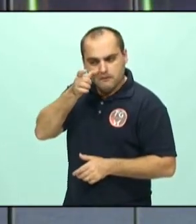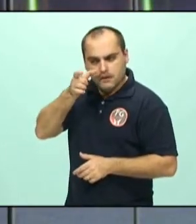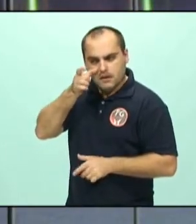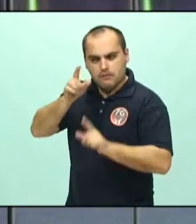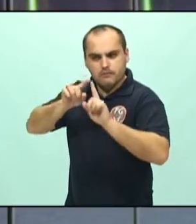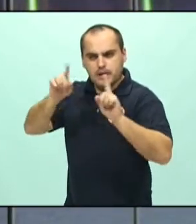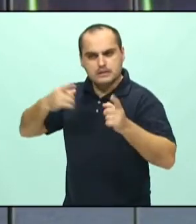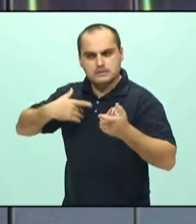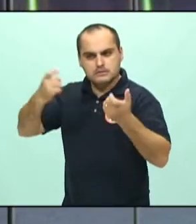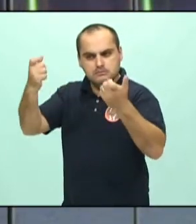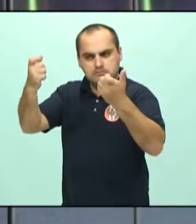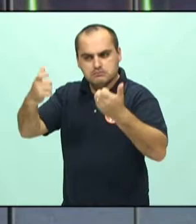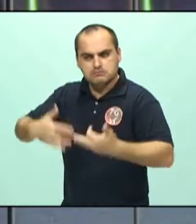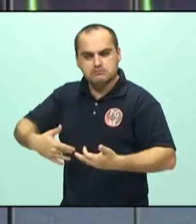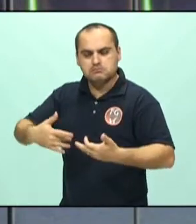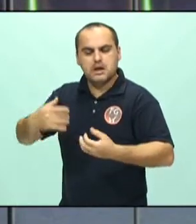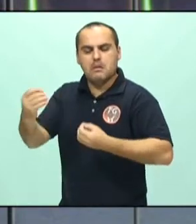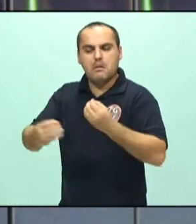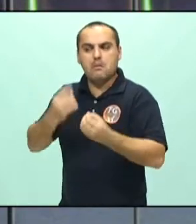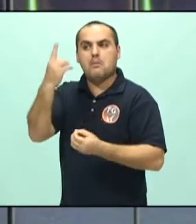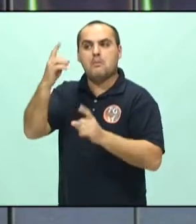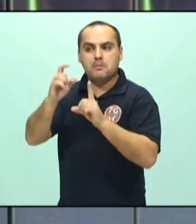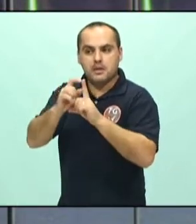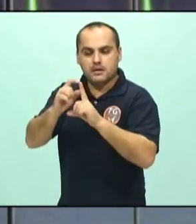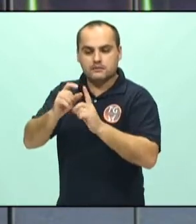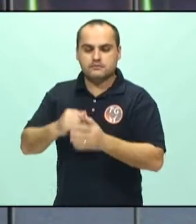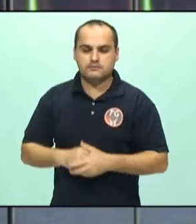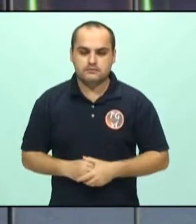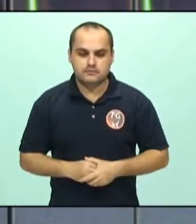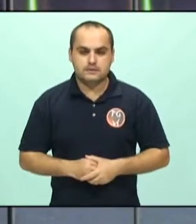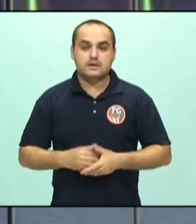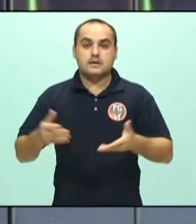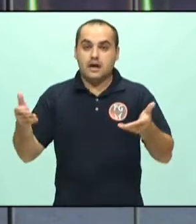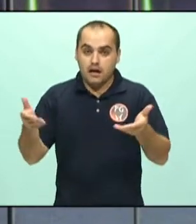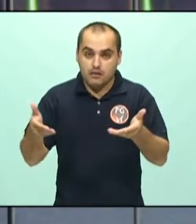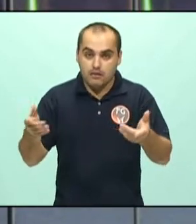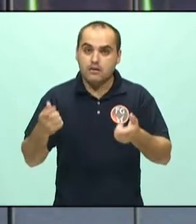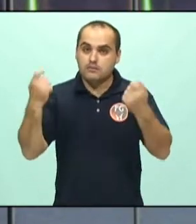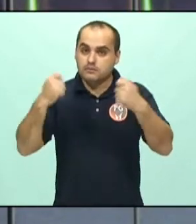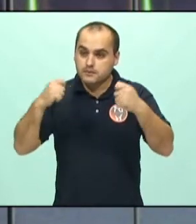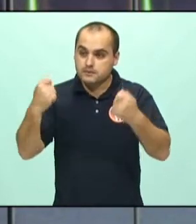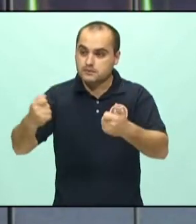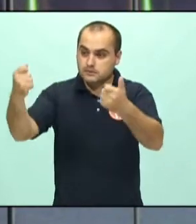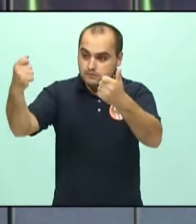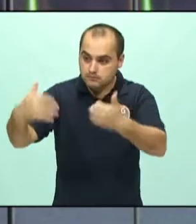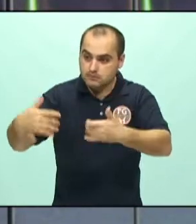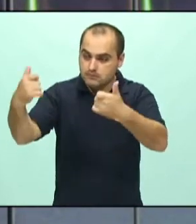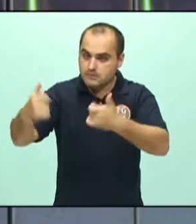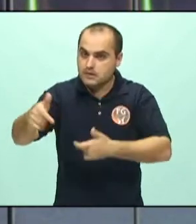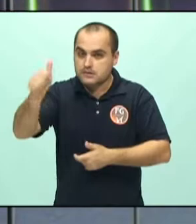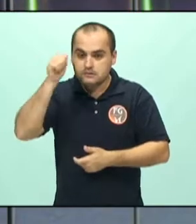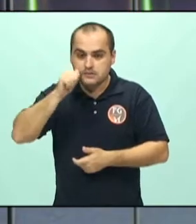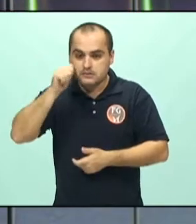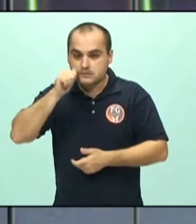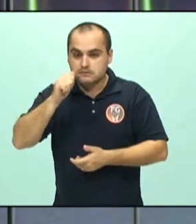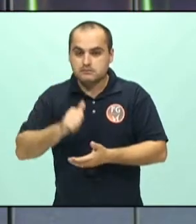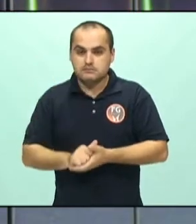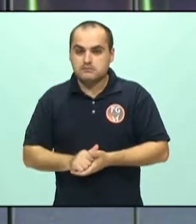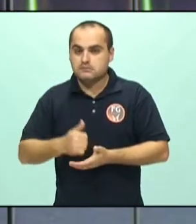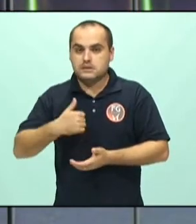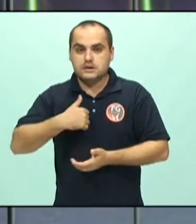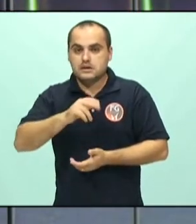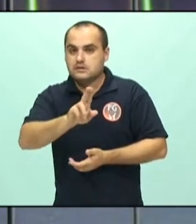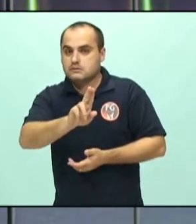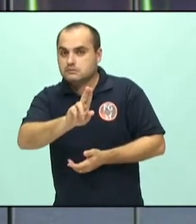como explicar isso numa só palavra. Agora me sinto em dívida para com esta menina, já que muito provavelmente eu não conseguiria nominar